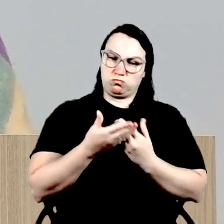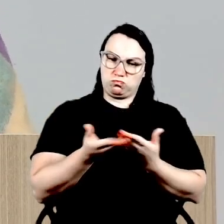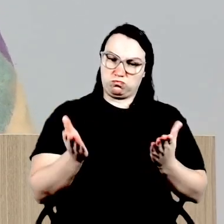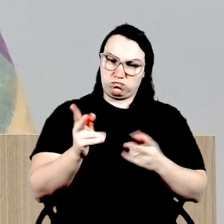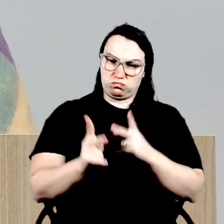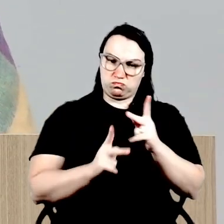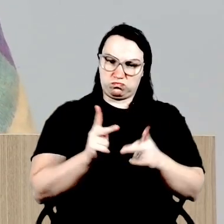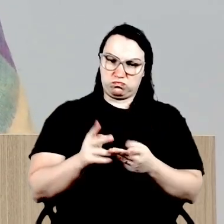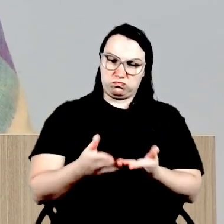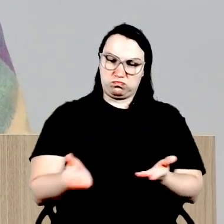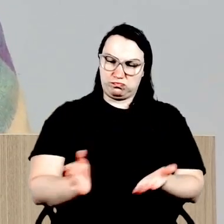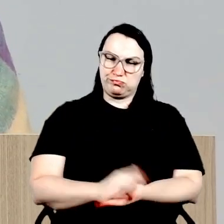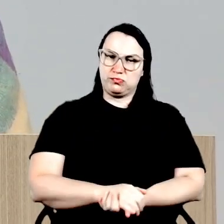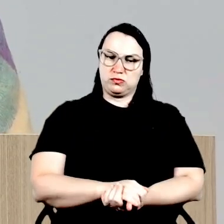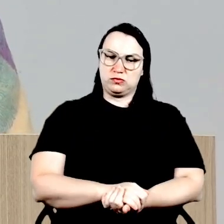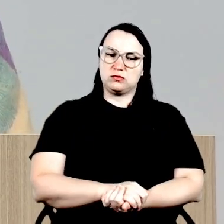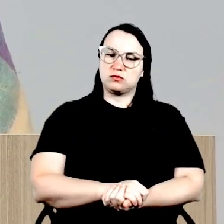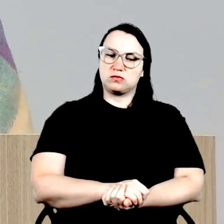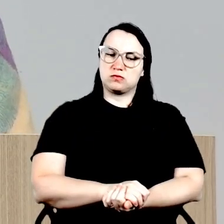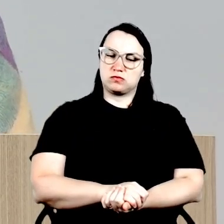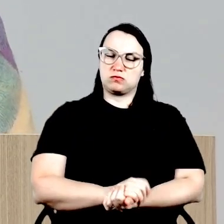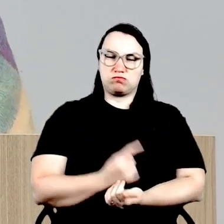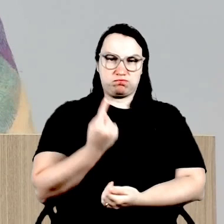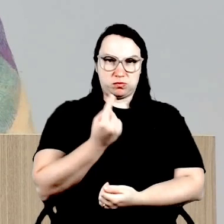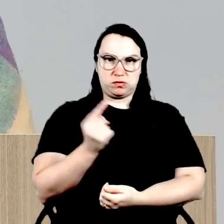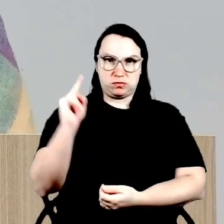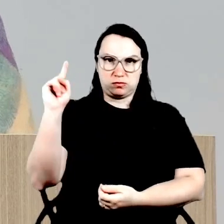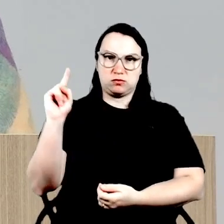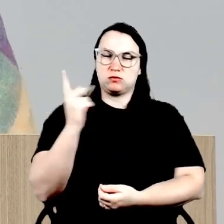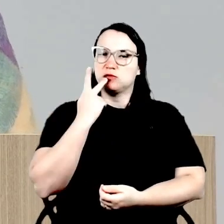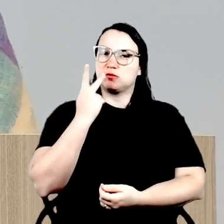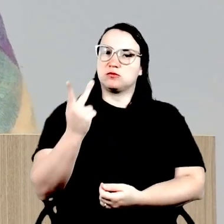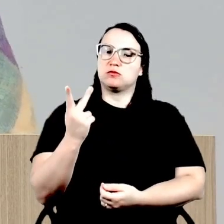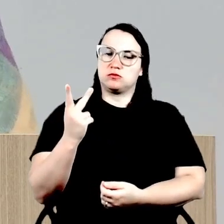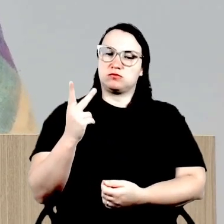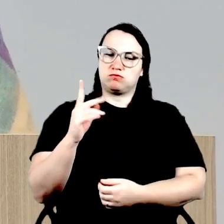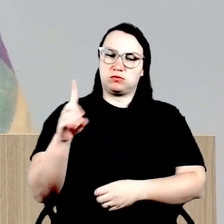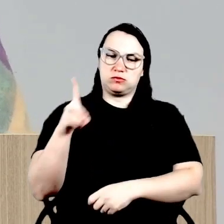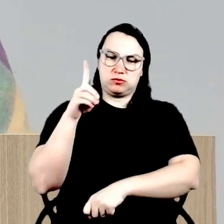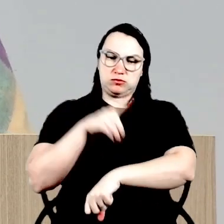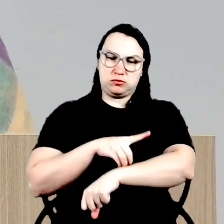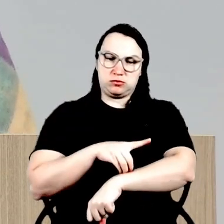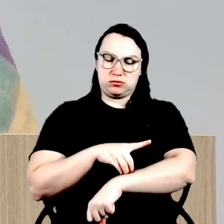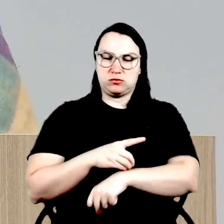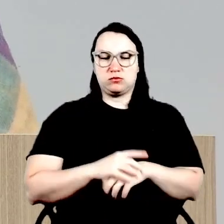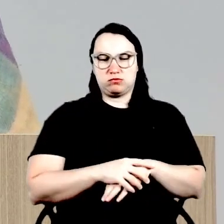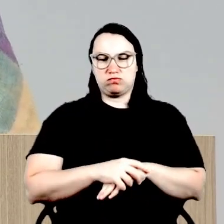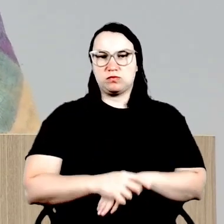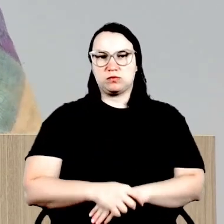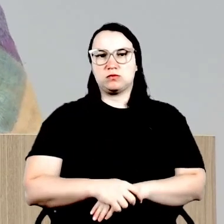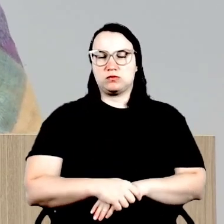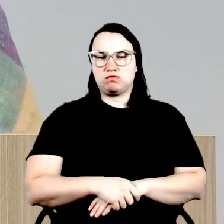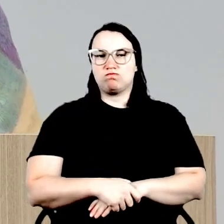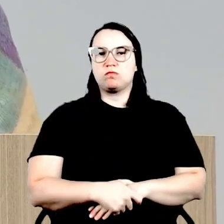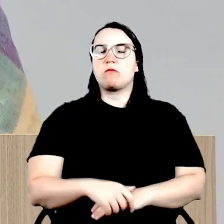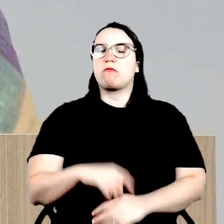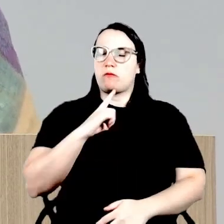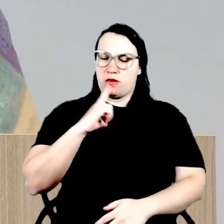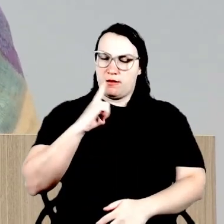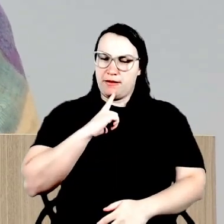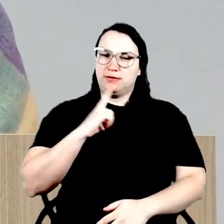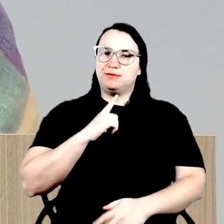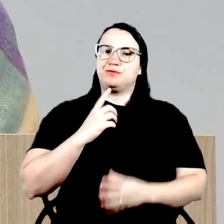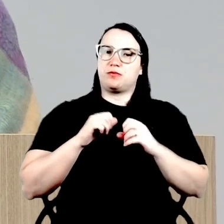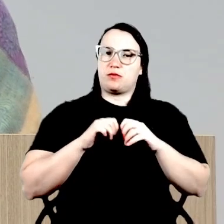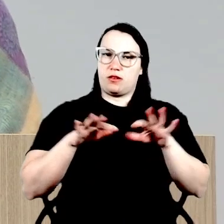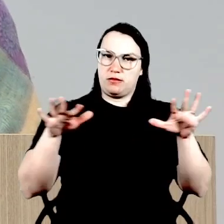munícipes. E falo também, para finalizar, sobre a dengue. Nós sabemos assim que há um grande caso